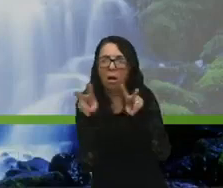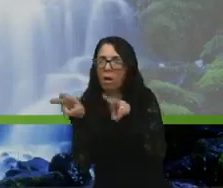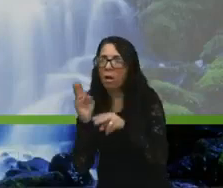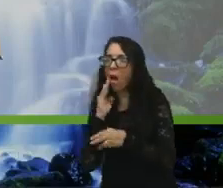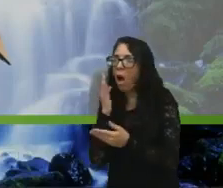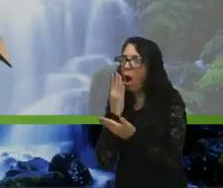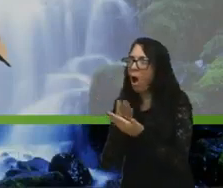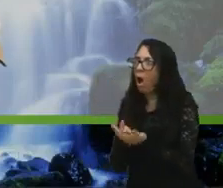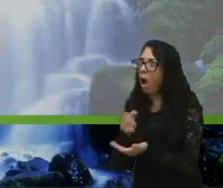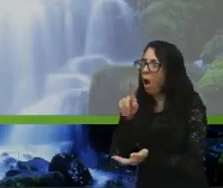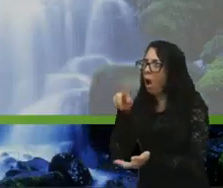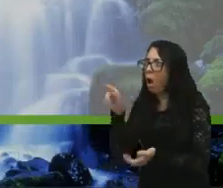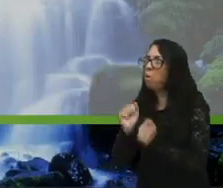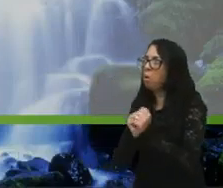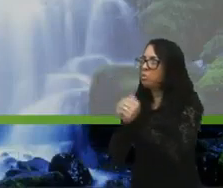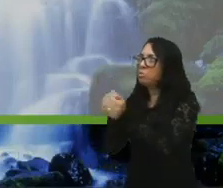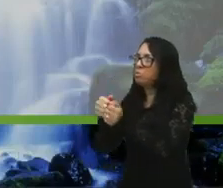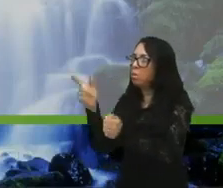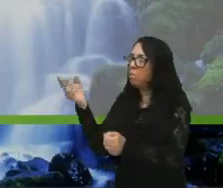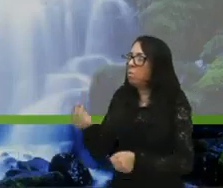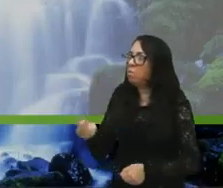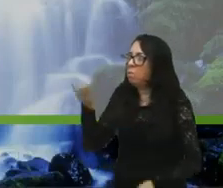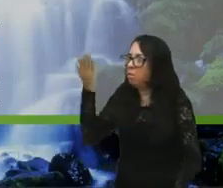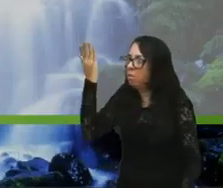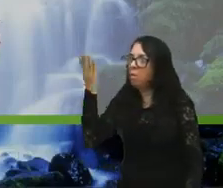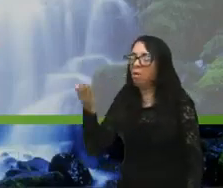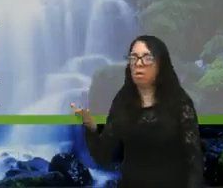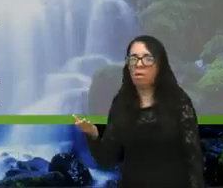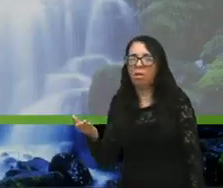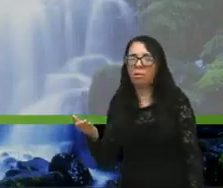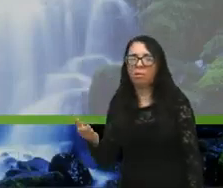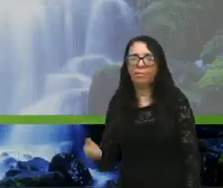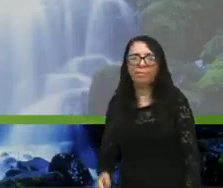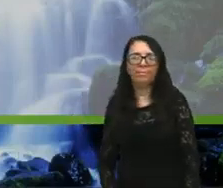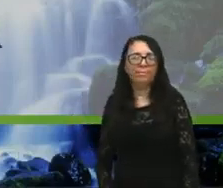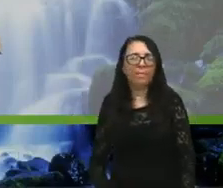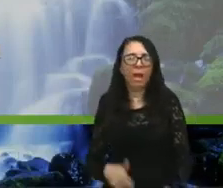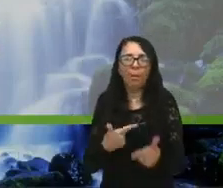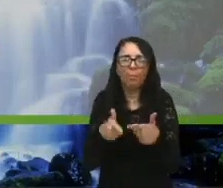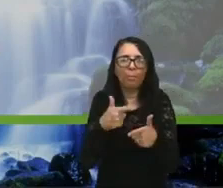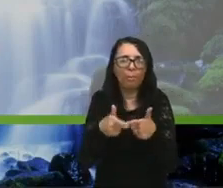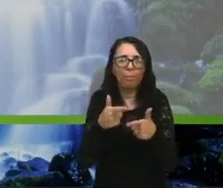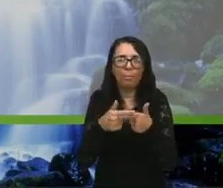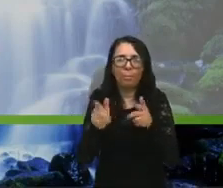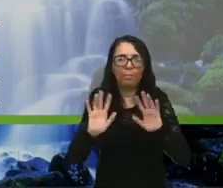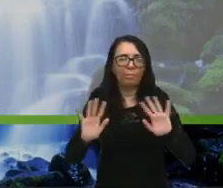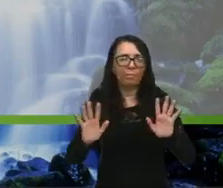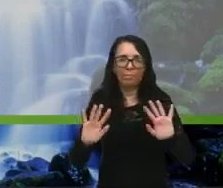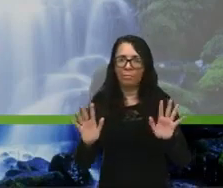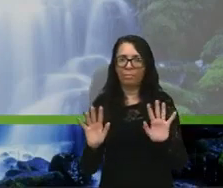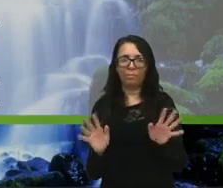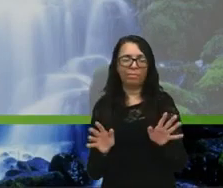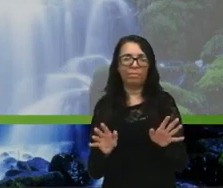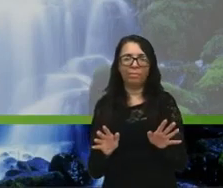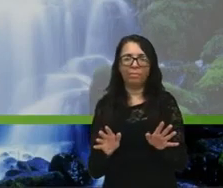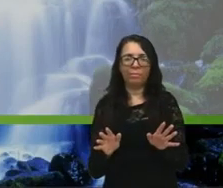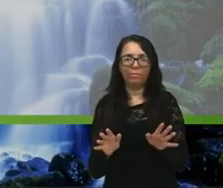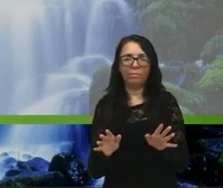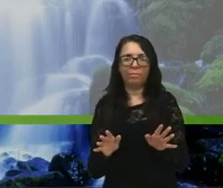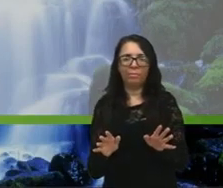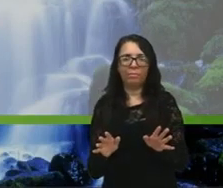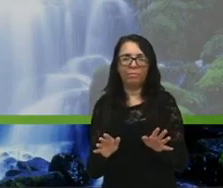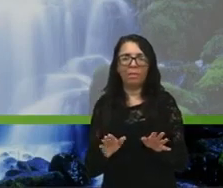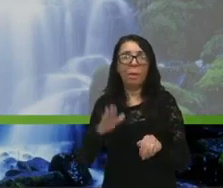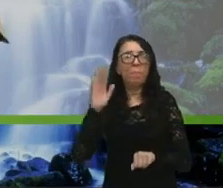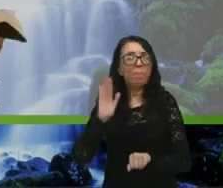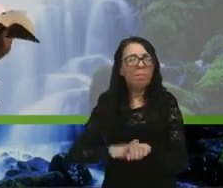em que nível de vida você está, não adianta você mostrar e colocar isso